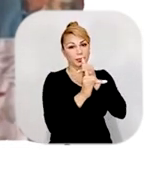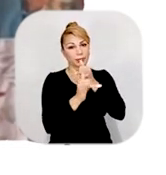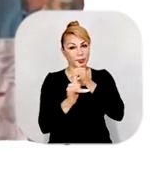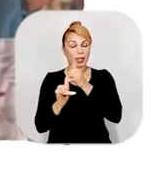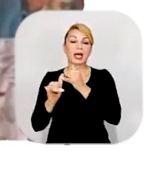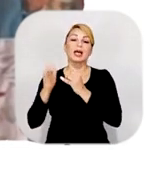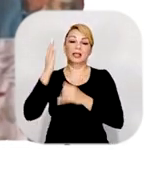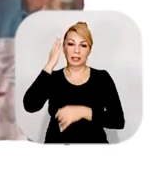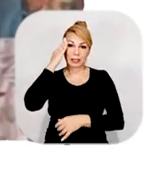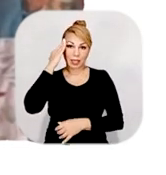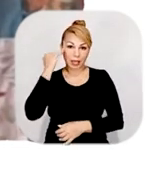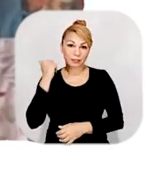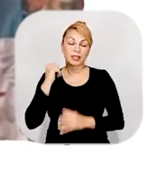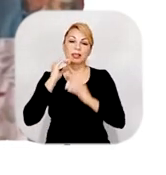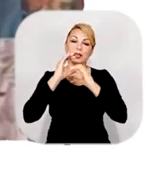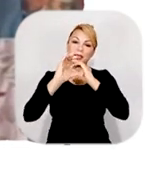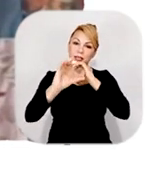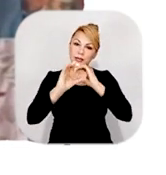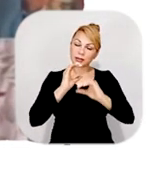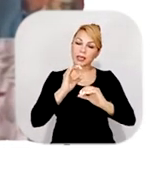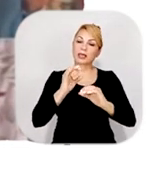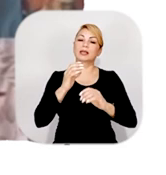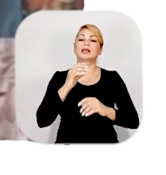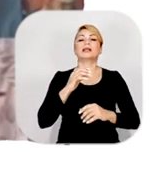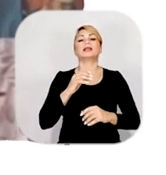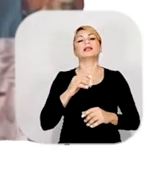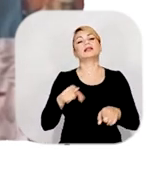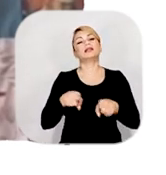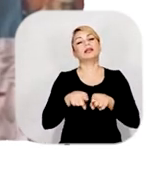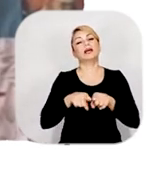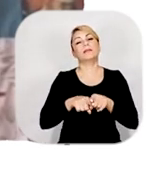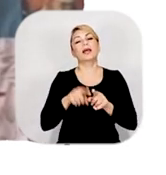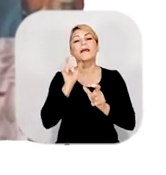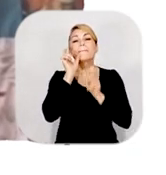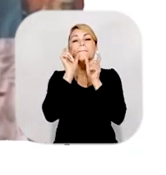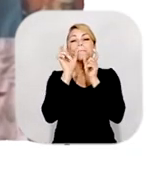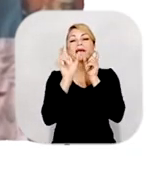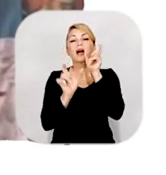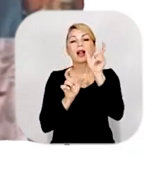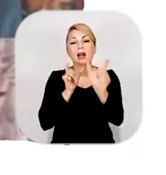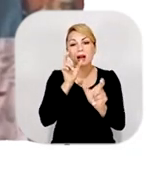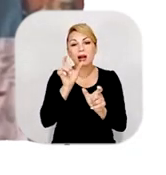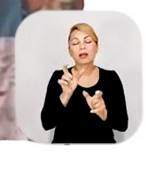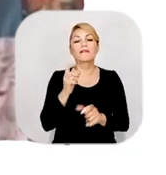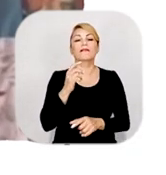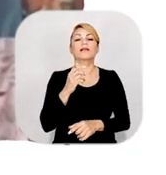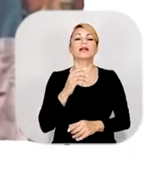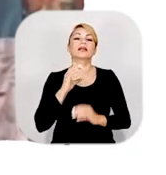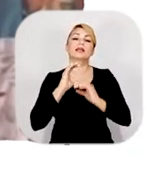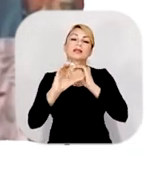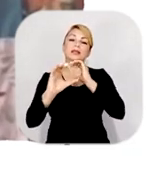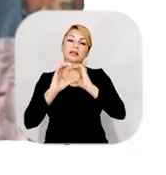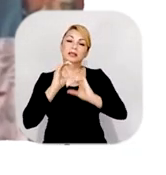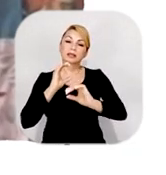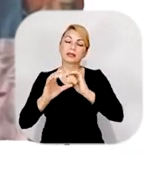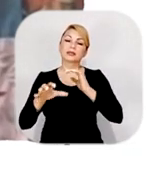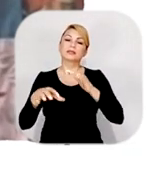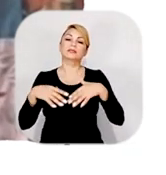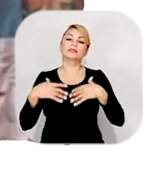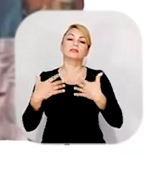sabia cantar as músicas também, com palavras, usando palavras. Eu gravei isso quando eu